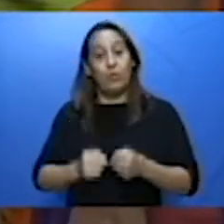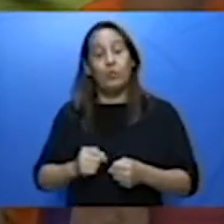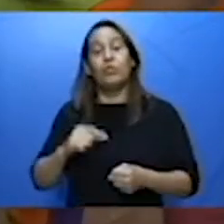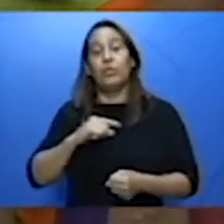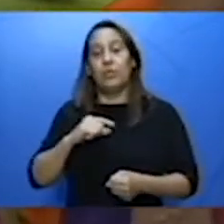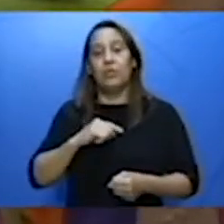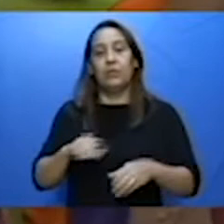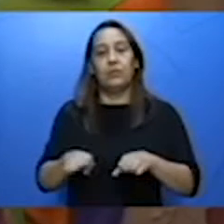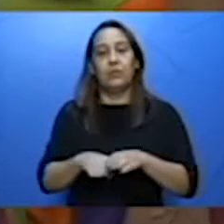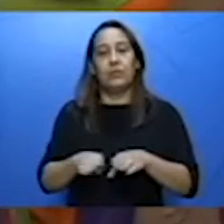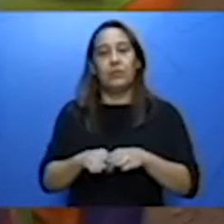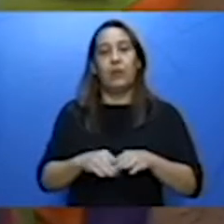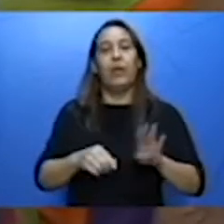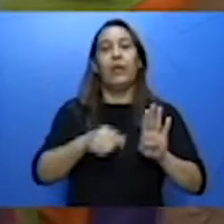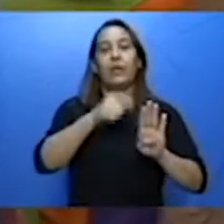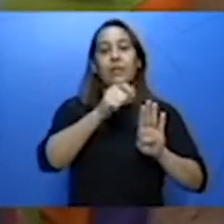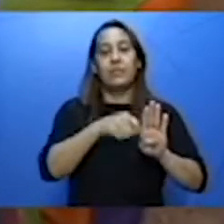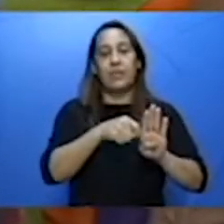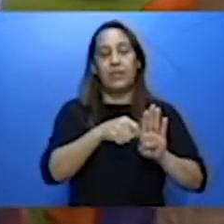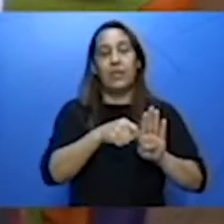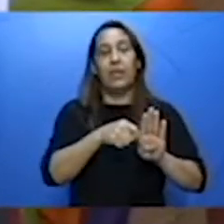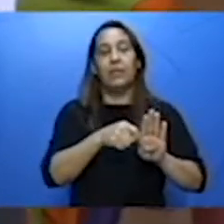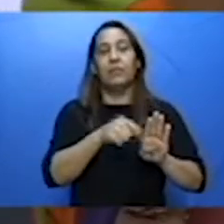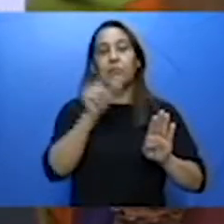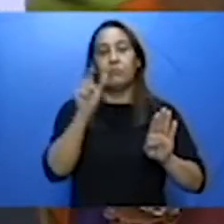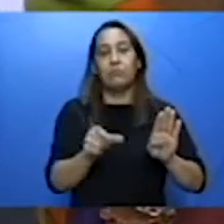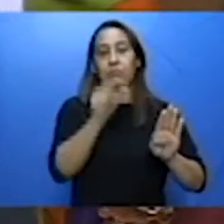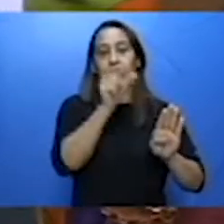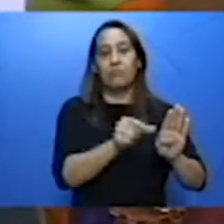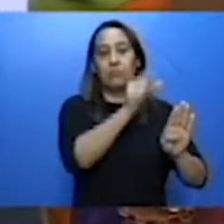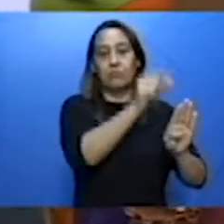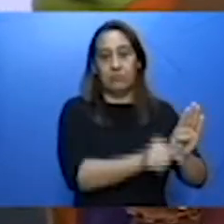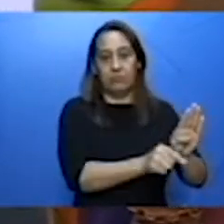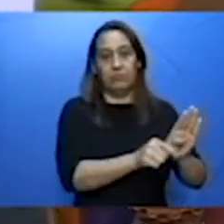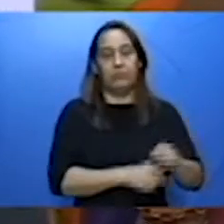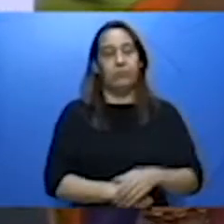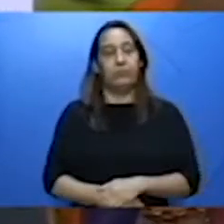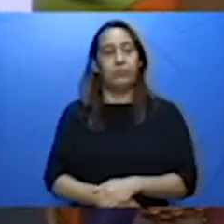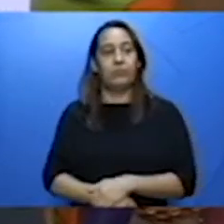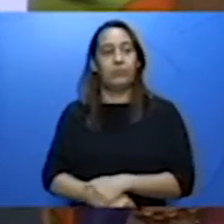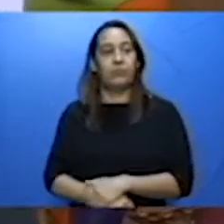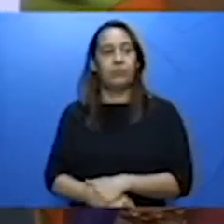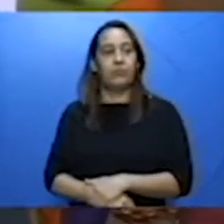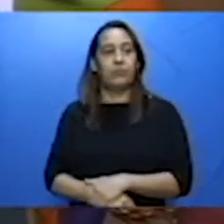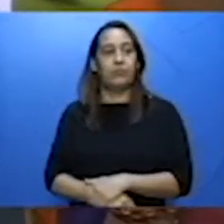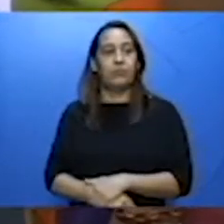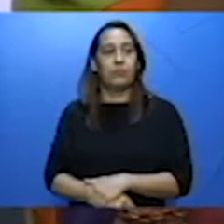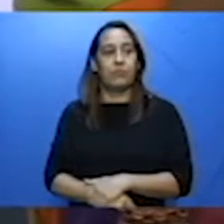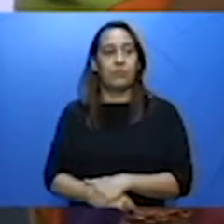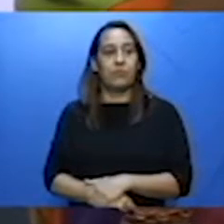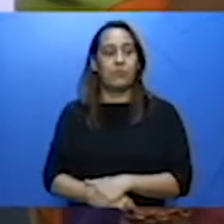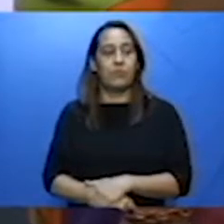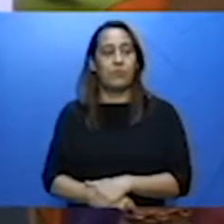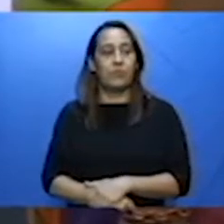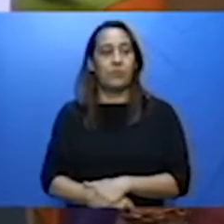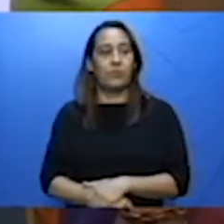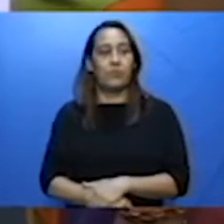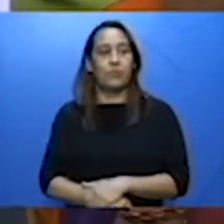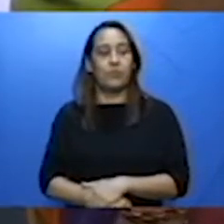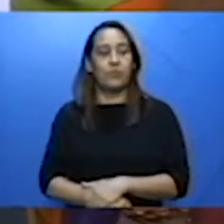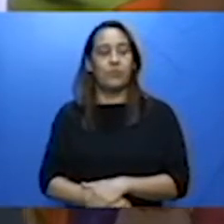números, seria a minha centena, mas não tem. Eu só tenho a coluna das unidades e a coluna